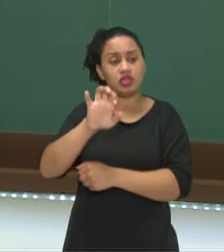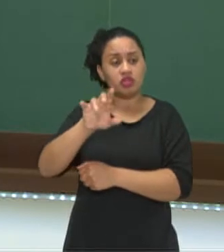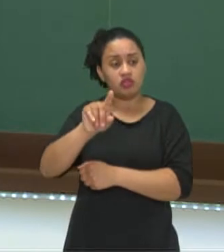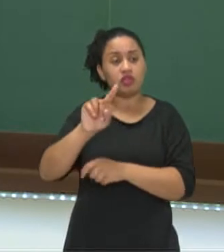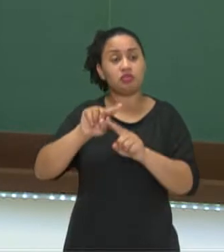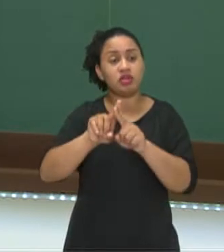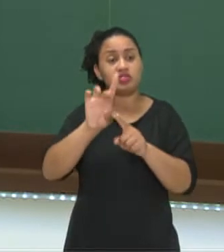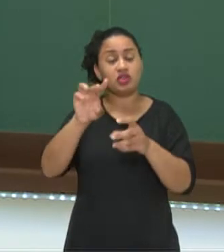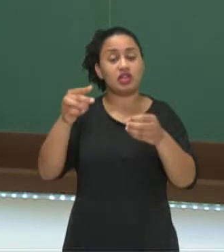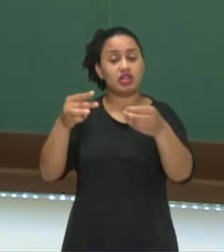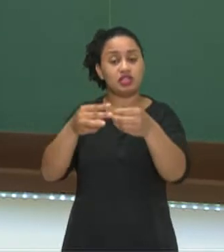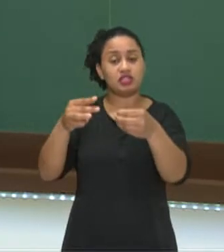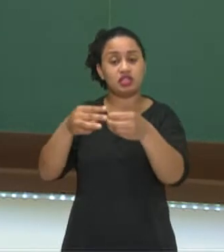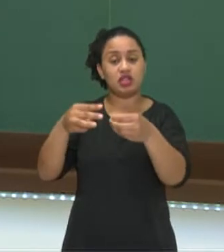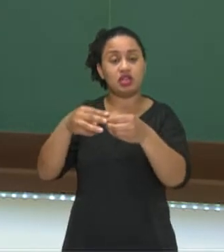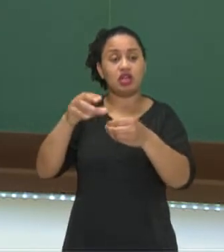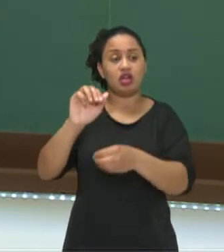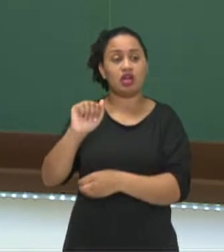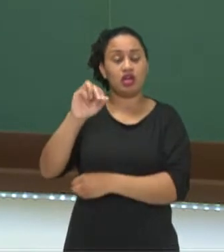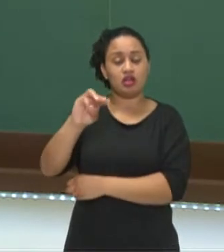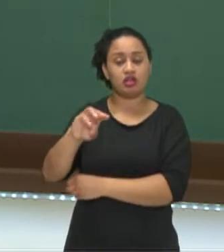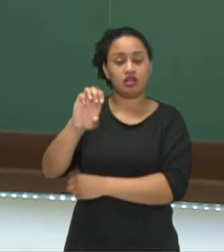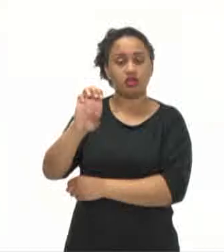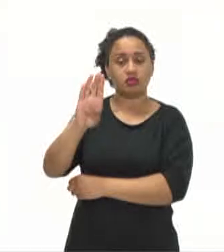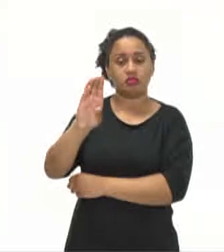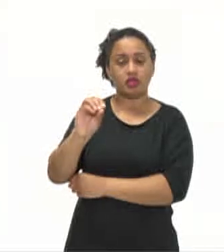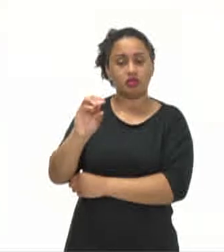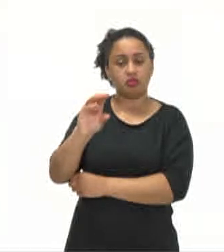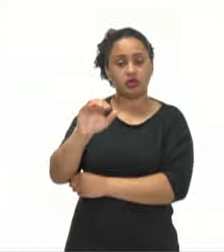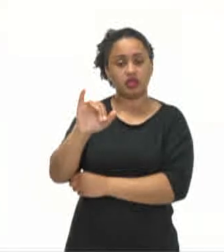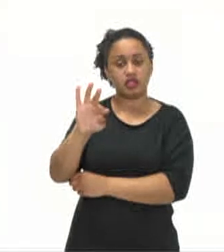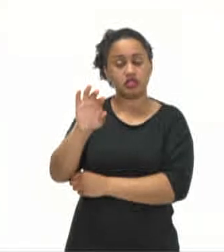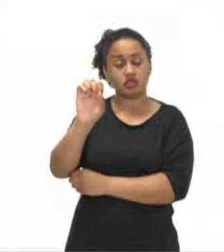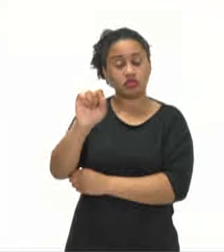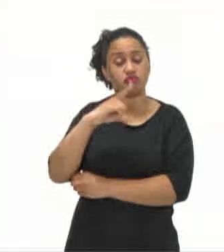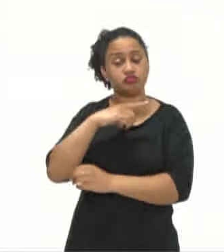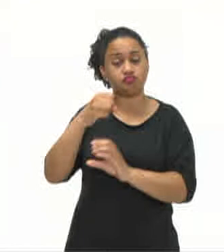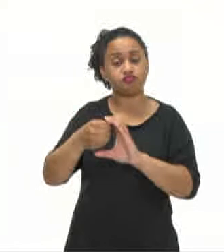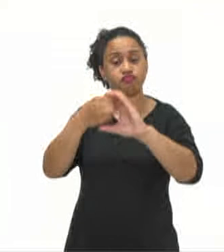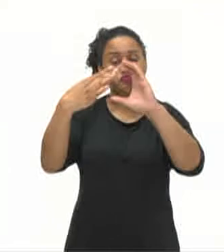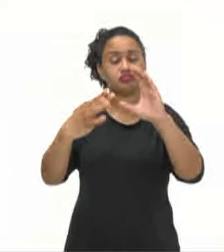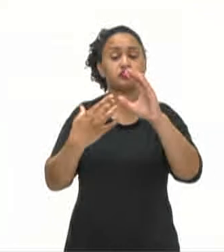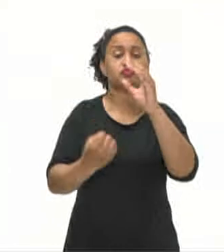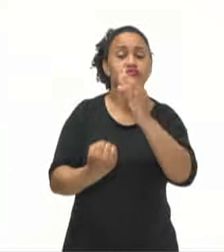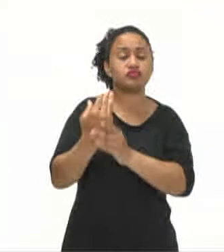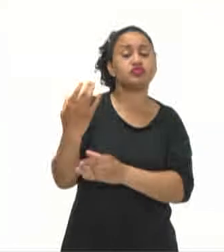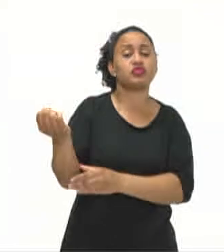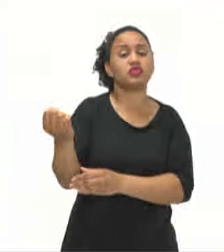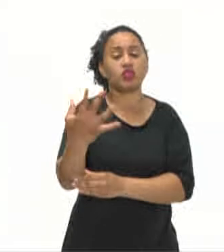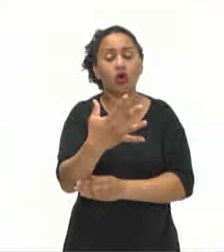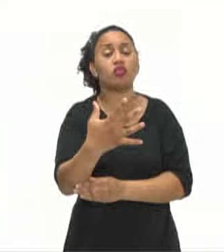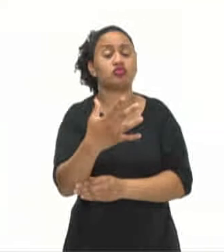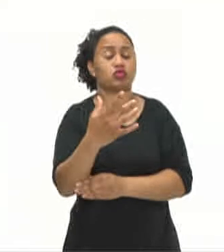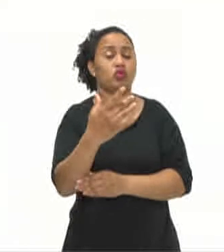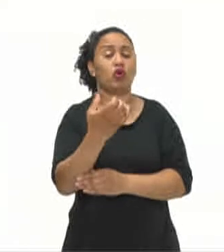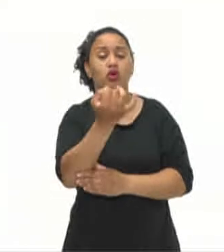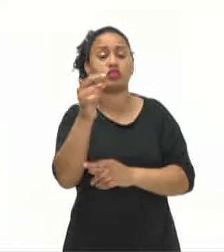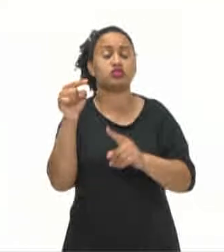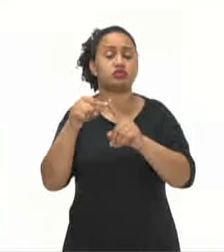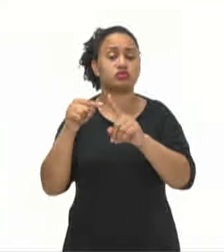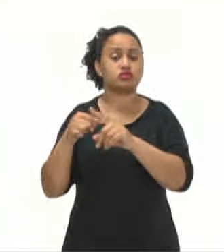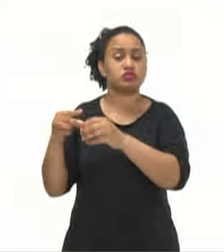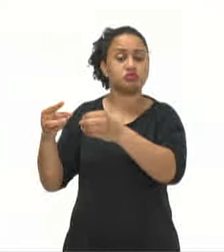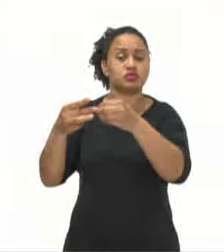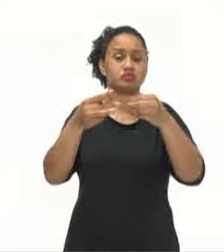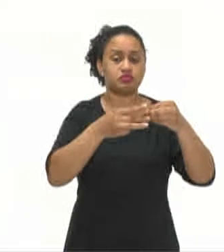a célula chamada amebócito é que vai ter essa característica de poder originar todos os tipos de células